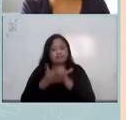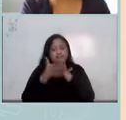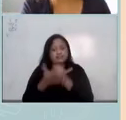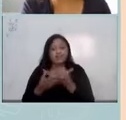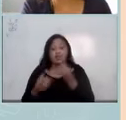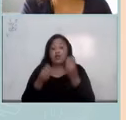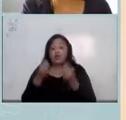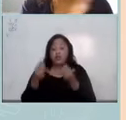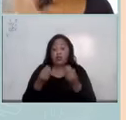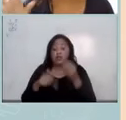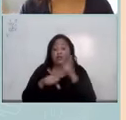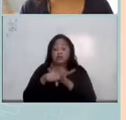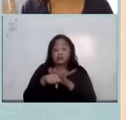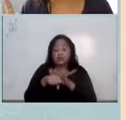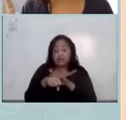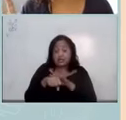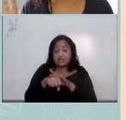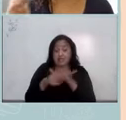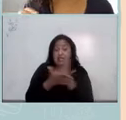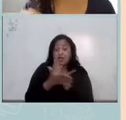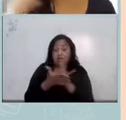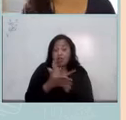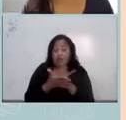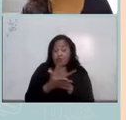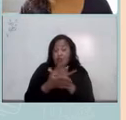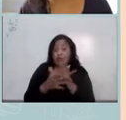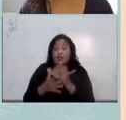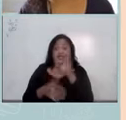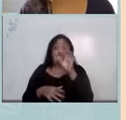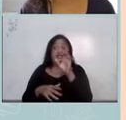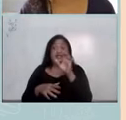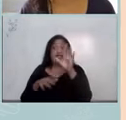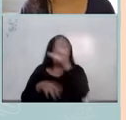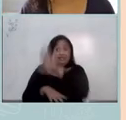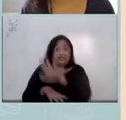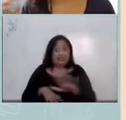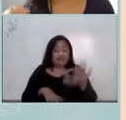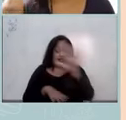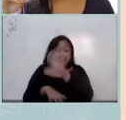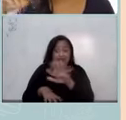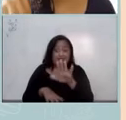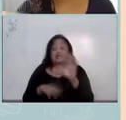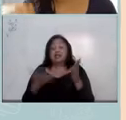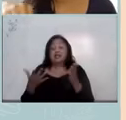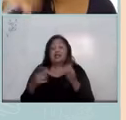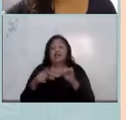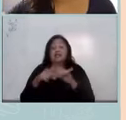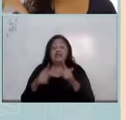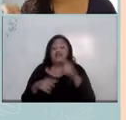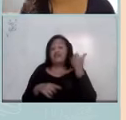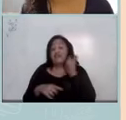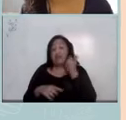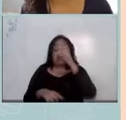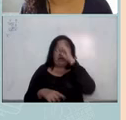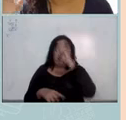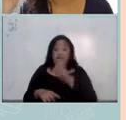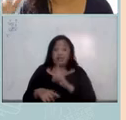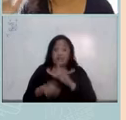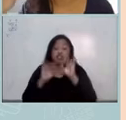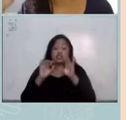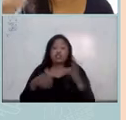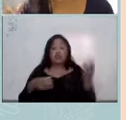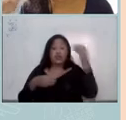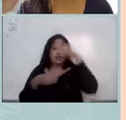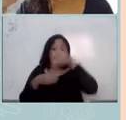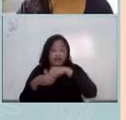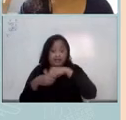endêmica de algumas regiões, então ela só entra, né? Existe a vacina para a febre amarela, né? Mas ela só entra lá no quadro de vacinação, né?